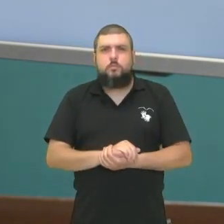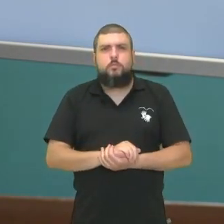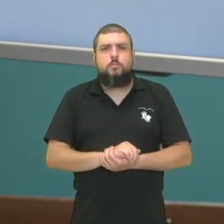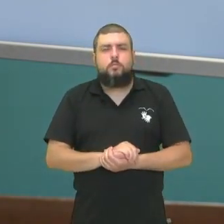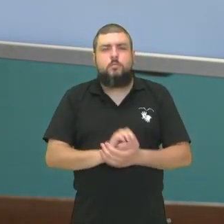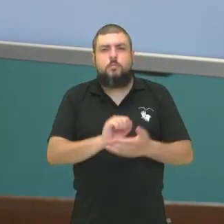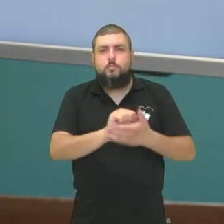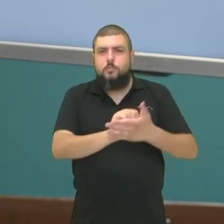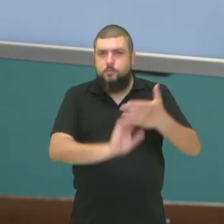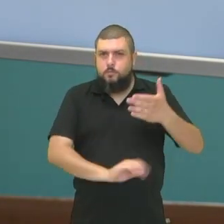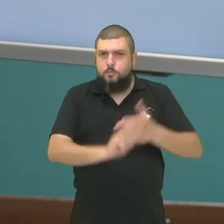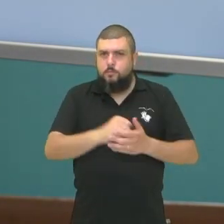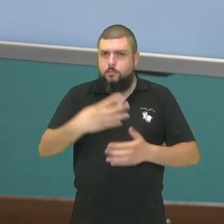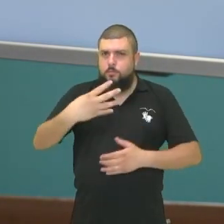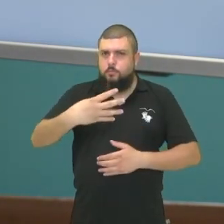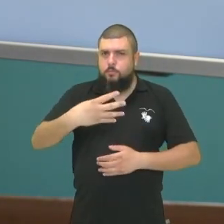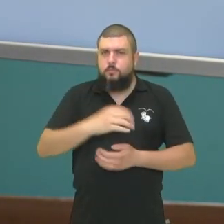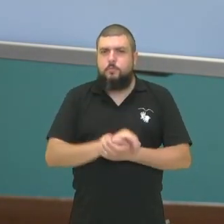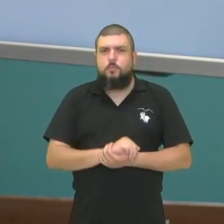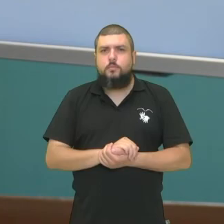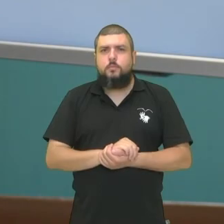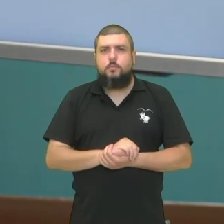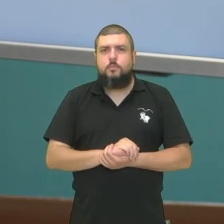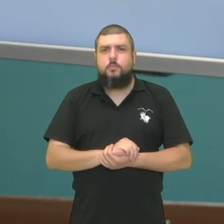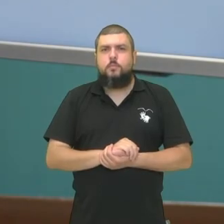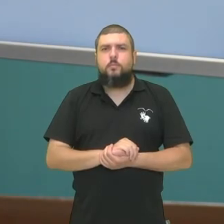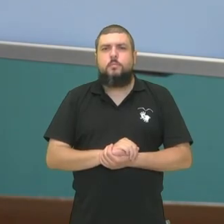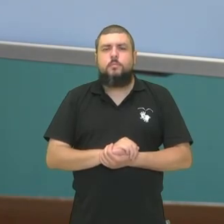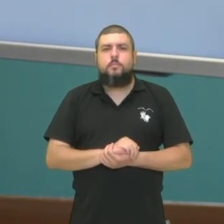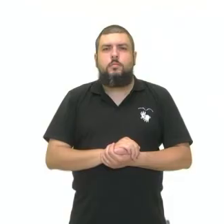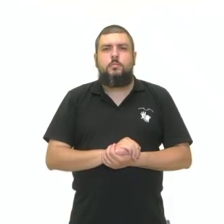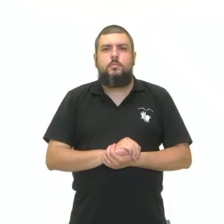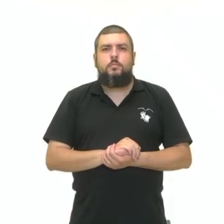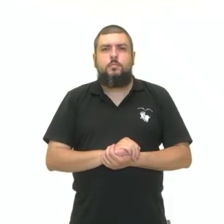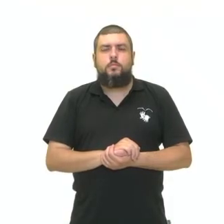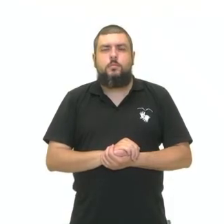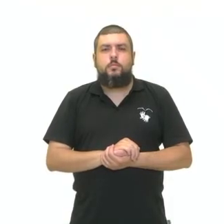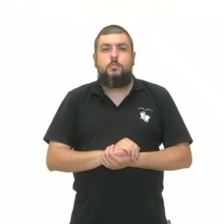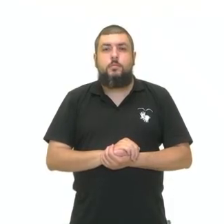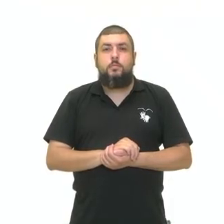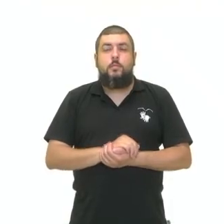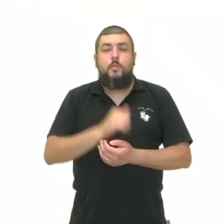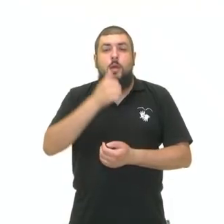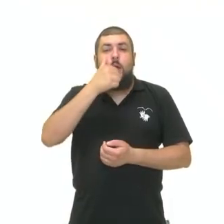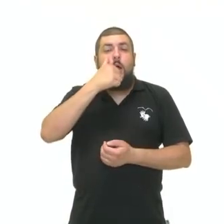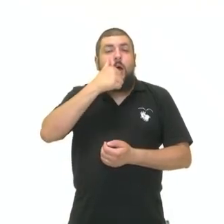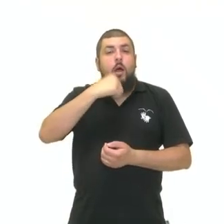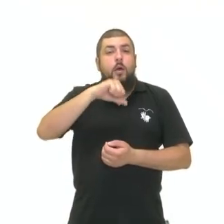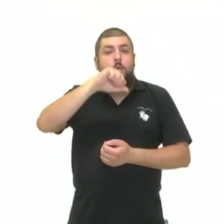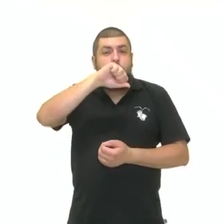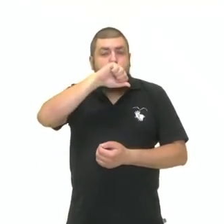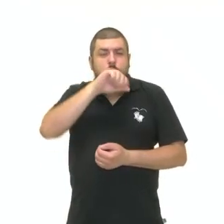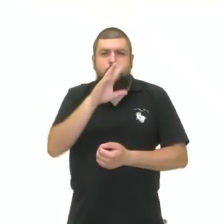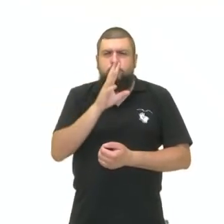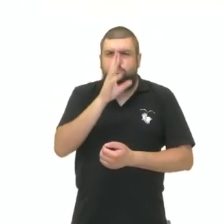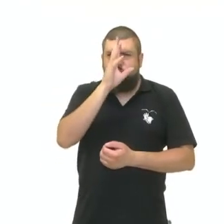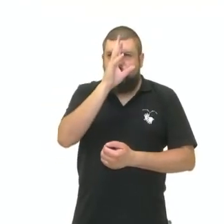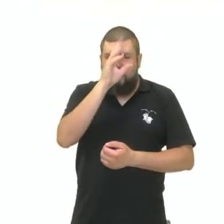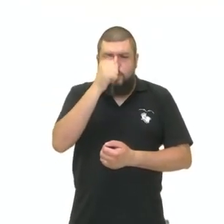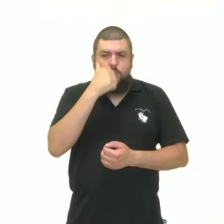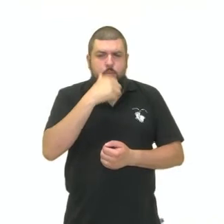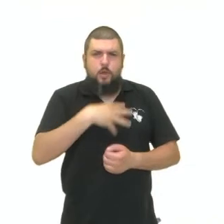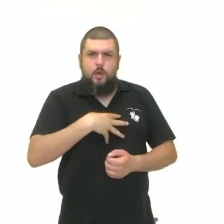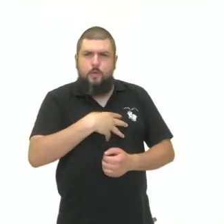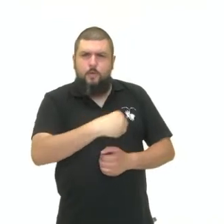Exercício de número 4. Temos uma outra notícia. A de uma mãe que teria aplicado Botox na filha pequena.